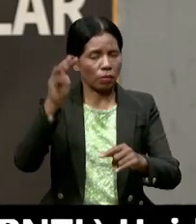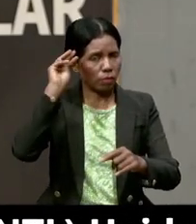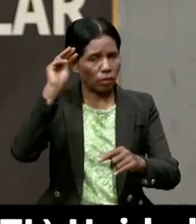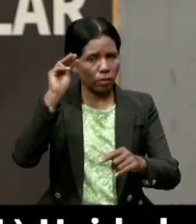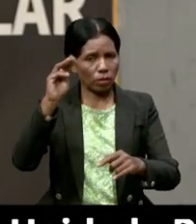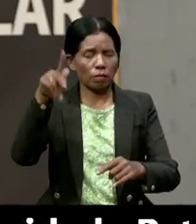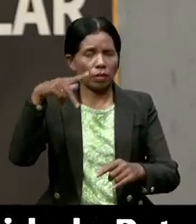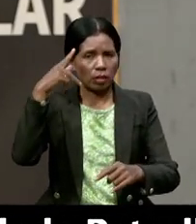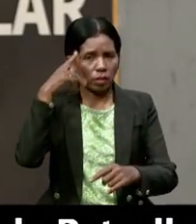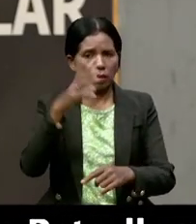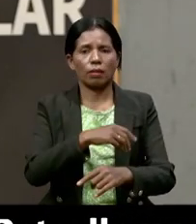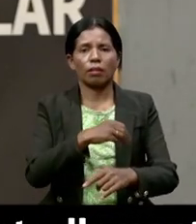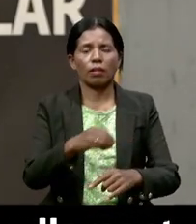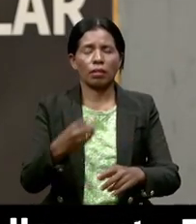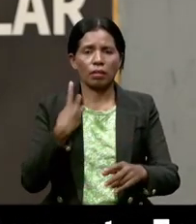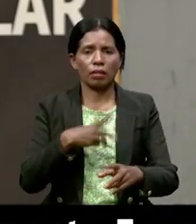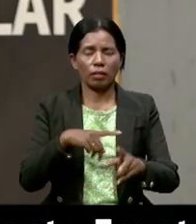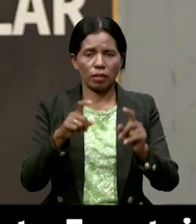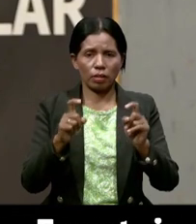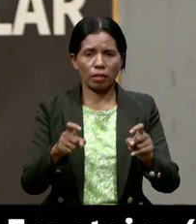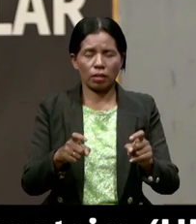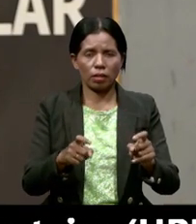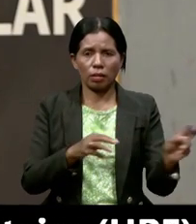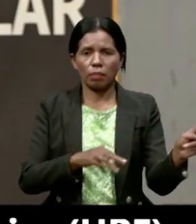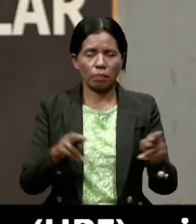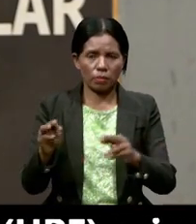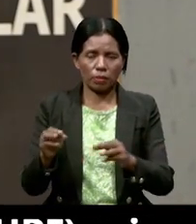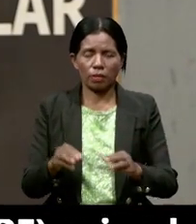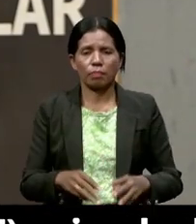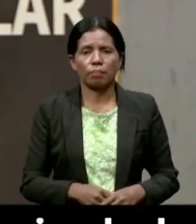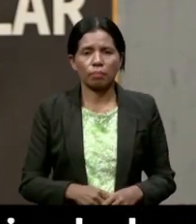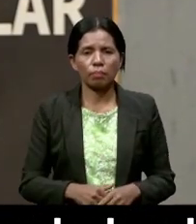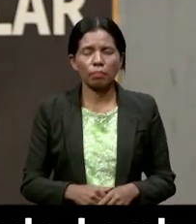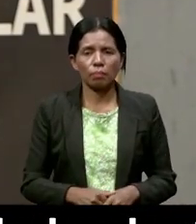política, tratamento, né? Tem que mudar, né?